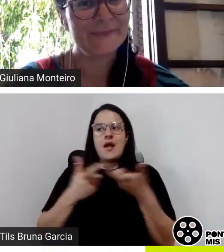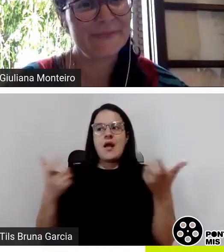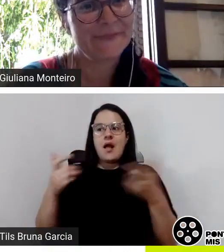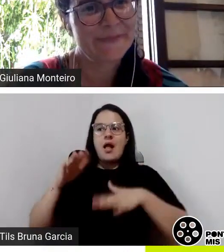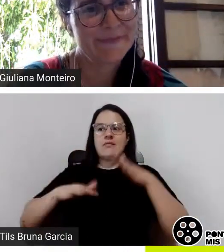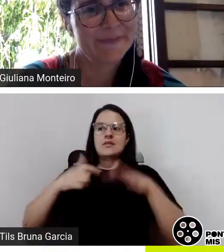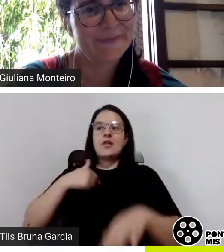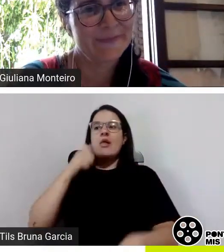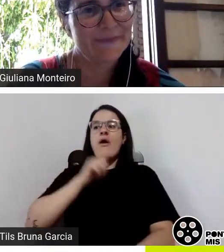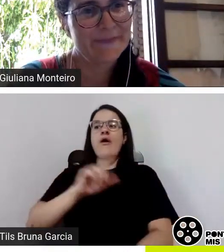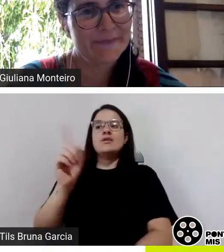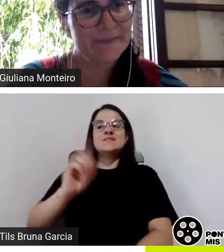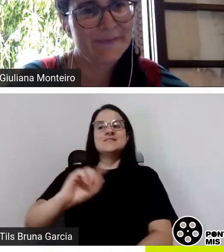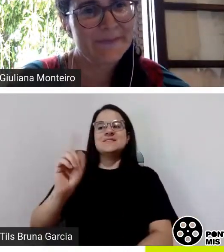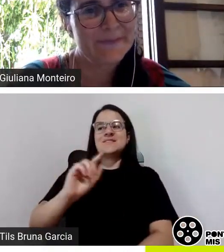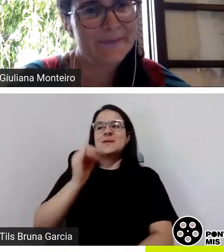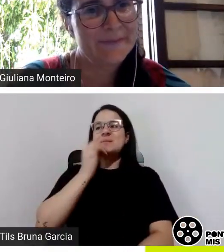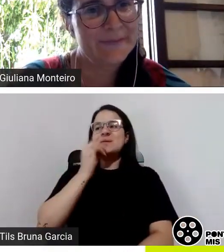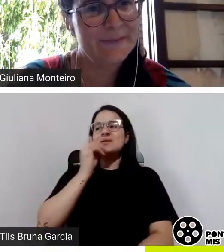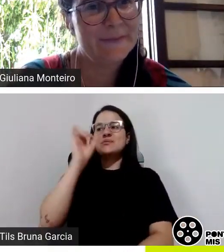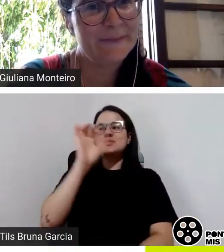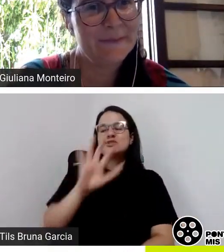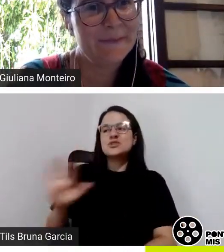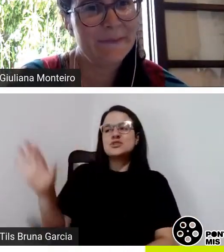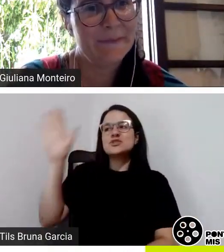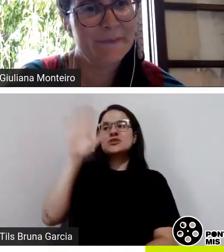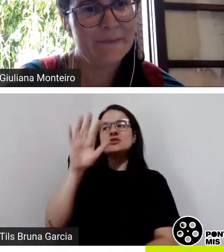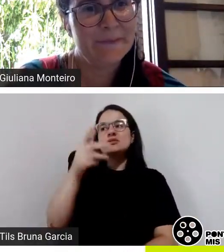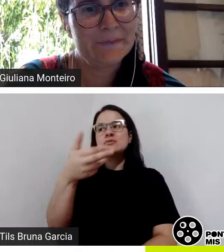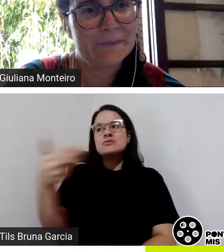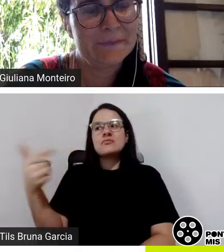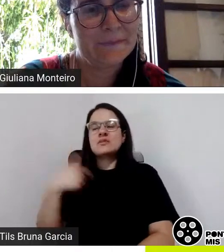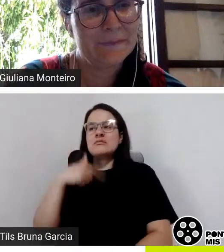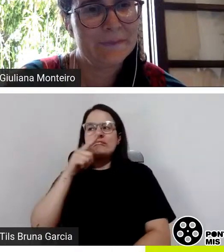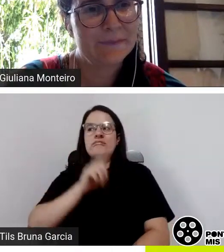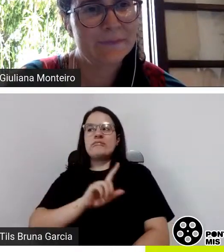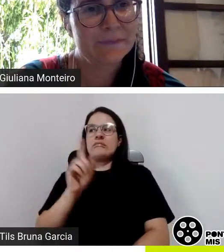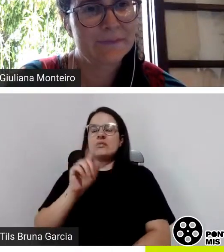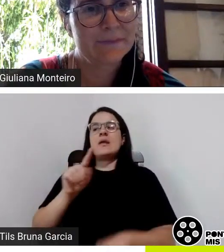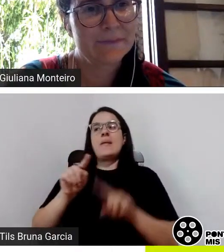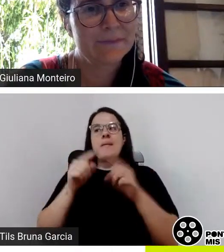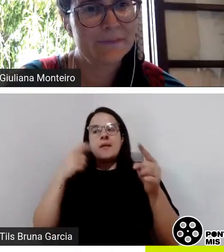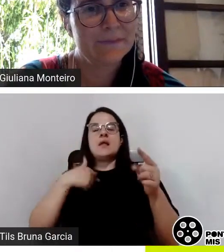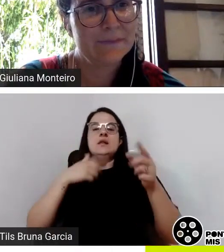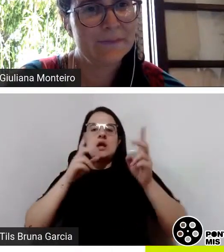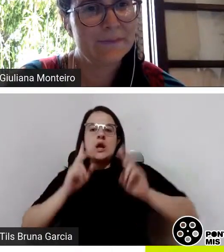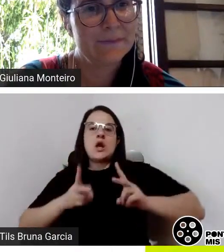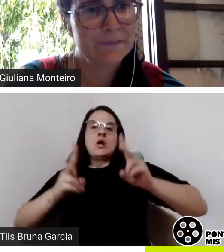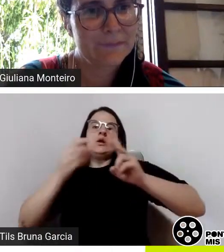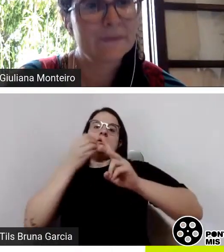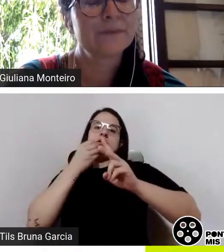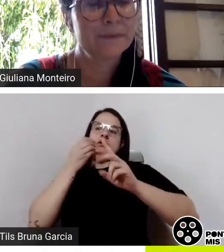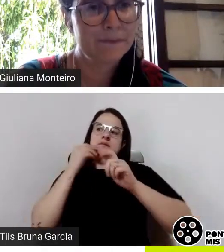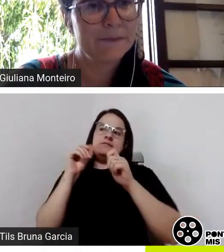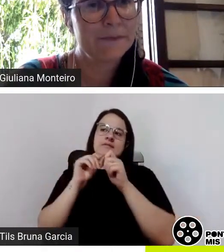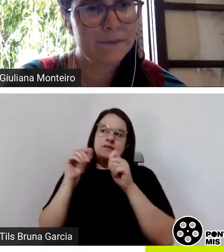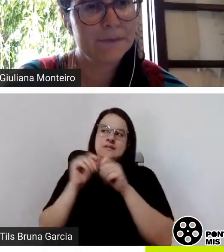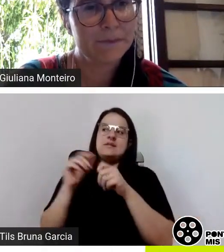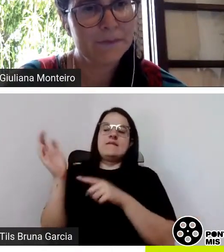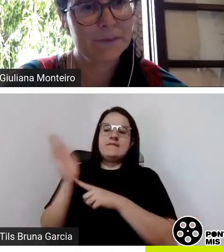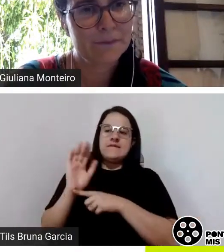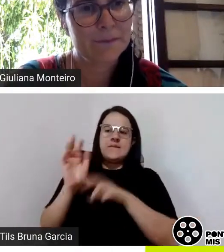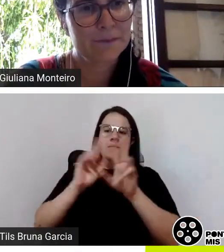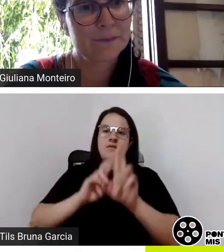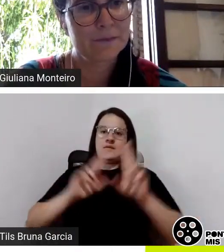preguiça ou estilo, né? Às vezes não consigo, mas eu continuo tentando fazer um filme mais diferente possível do outro.